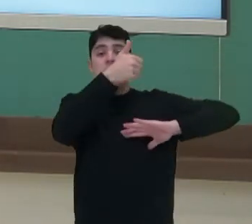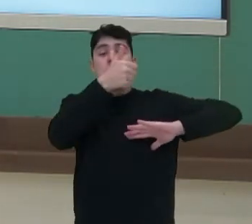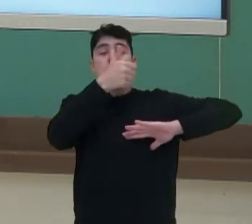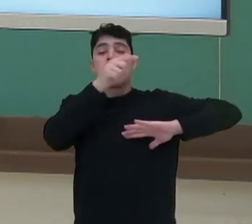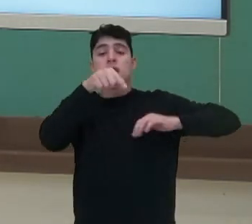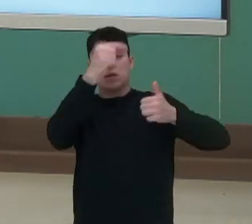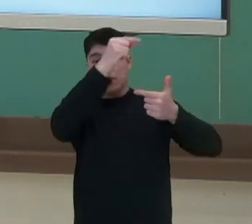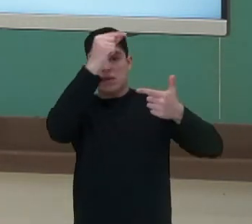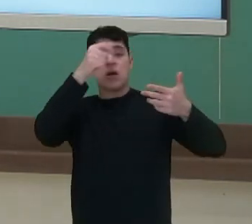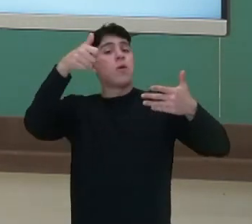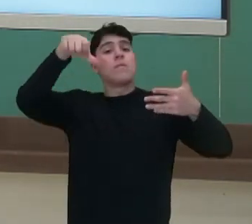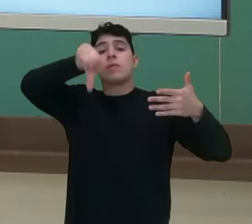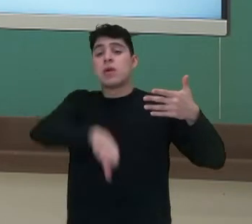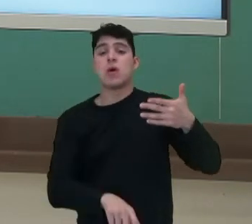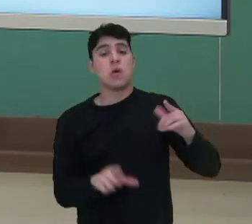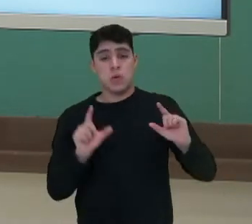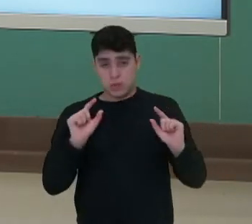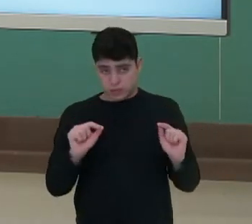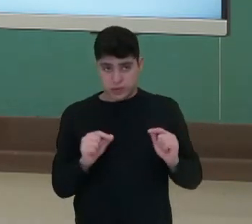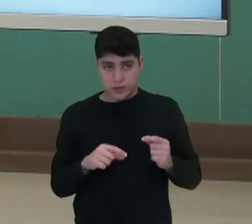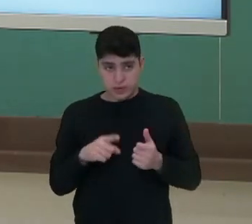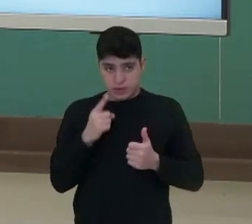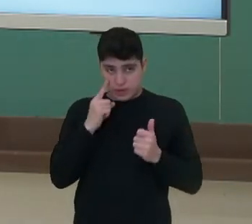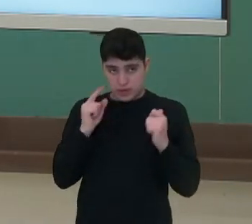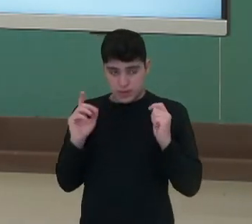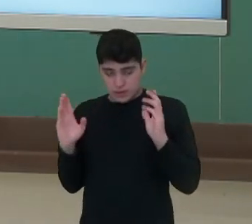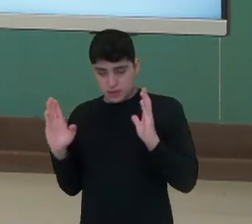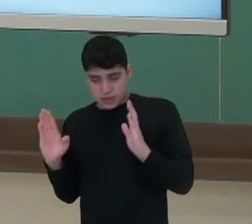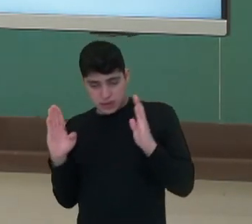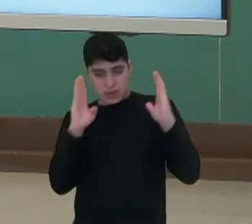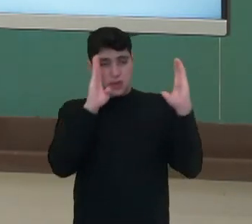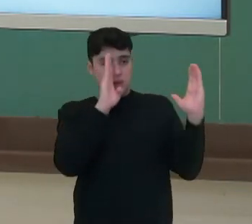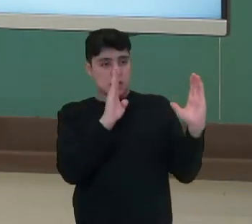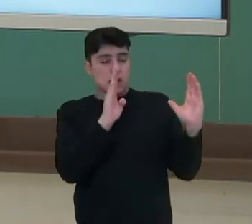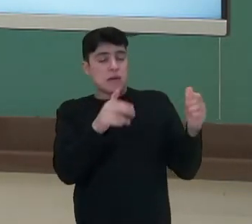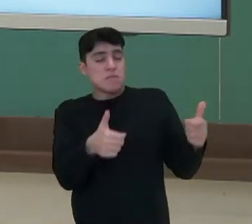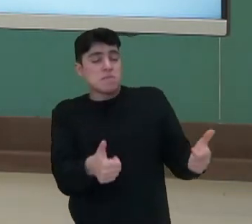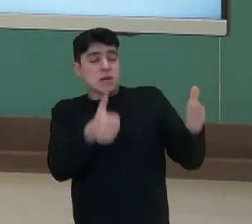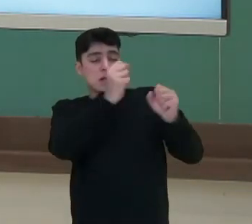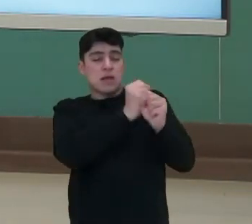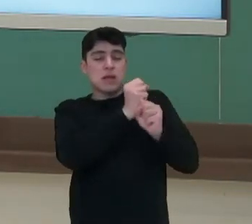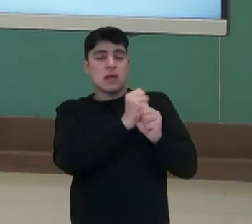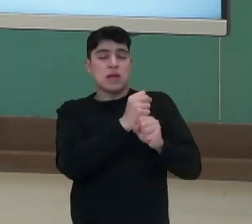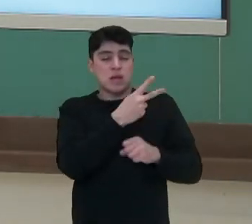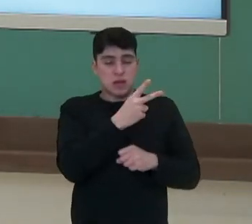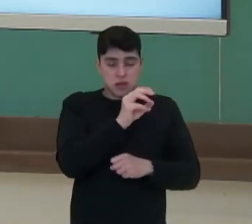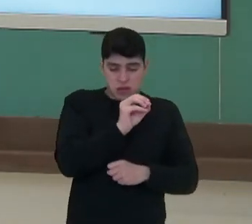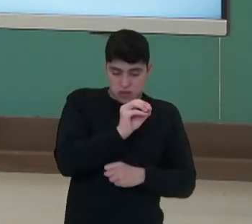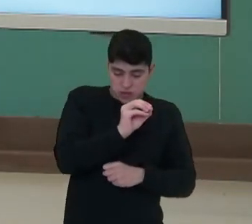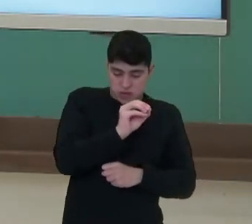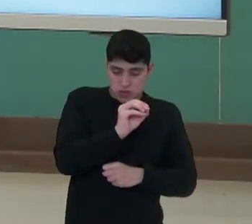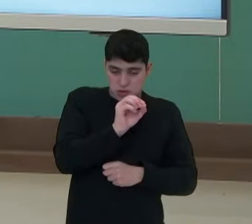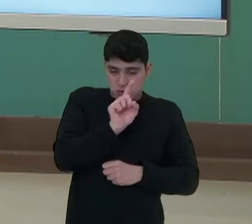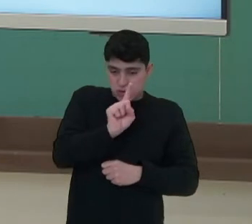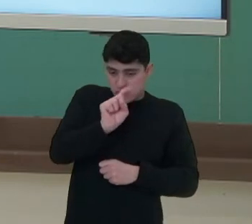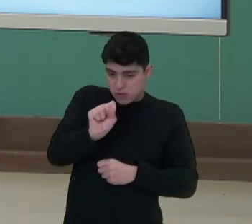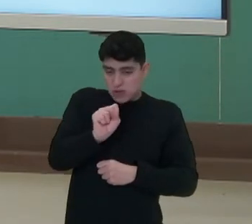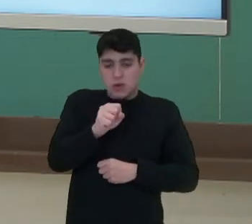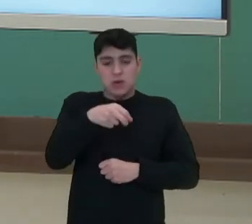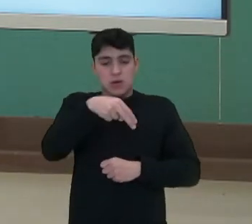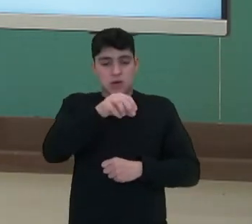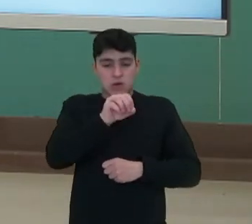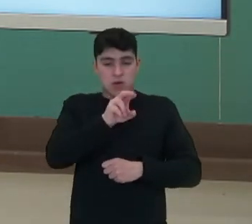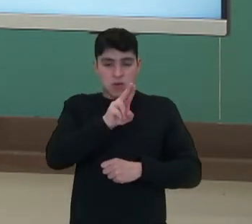Então, do lado esquerdo seu aí, tem os melhores aqui no ano de 2018, tinham os melhores IDHs. Olha só, a Noruega em